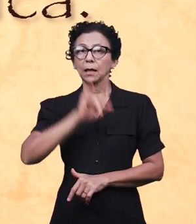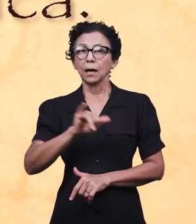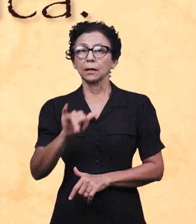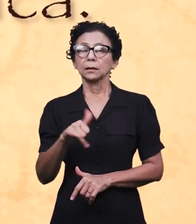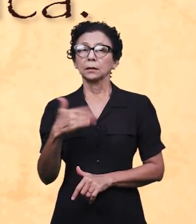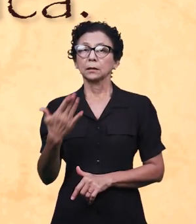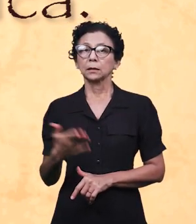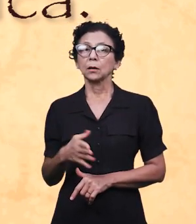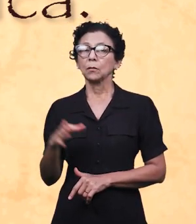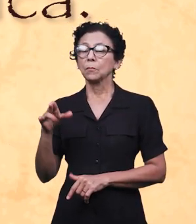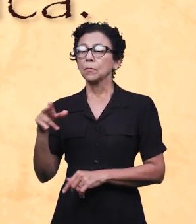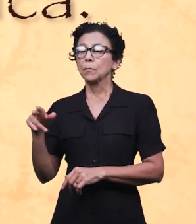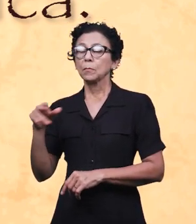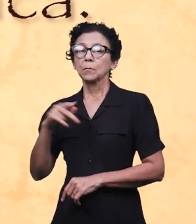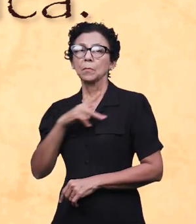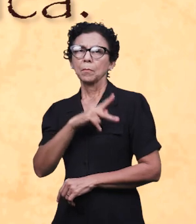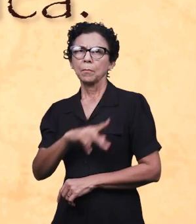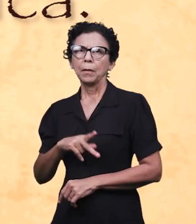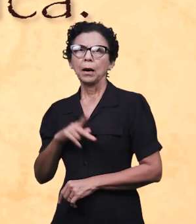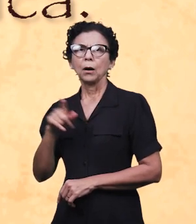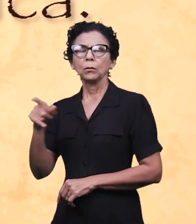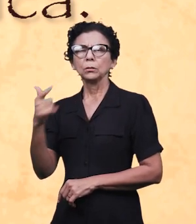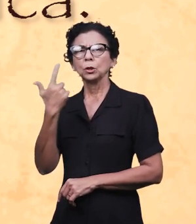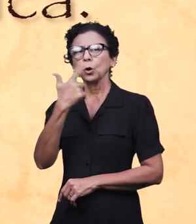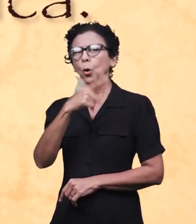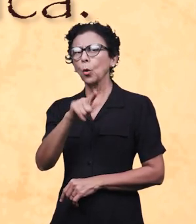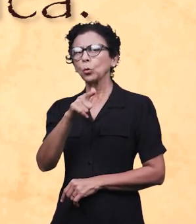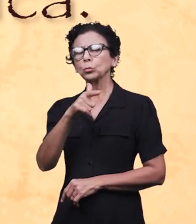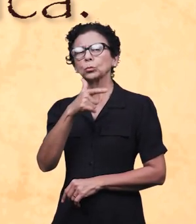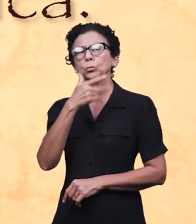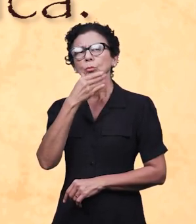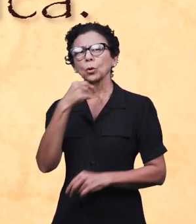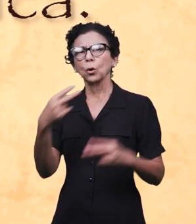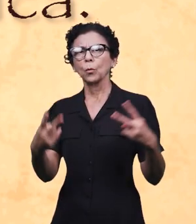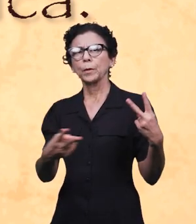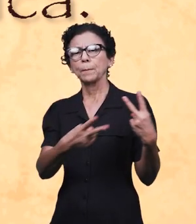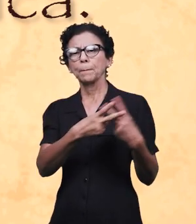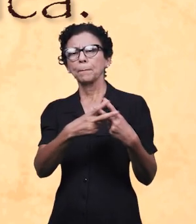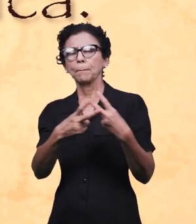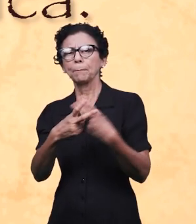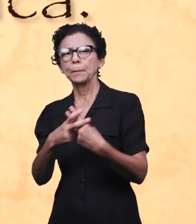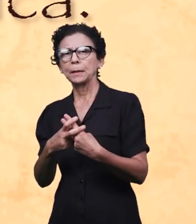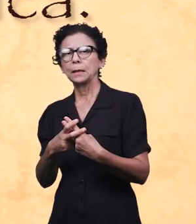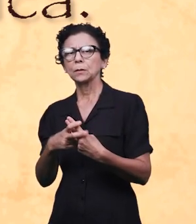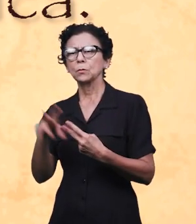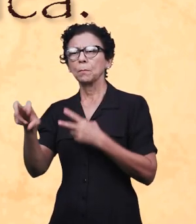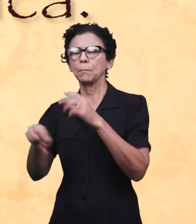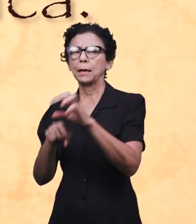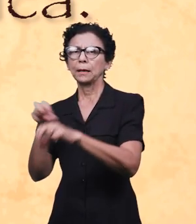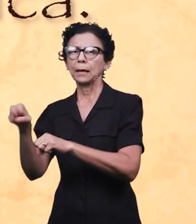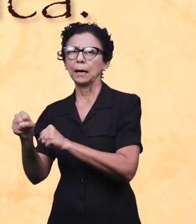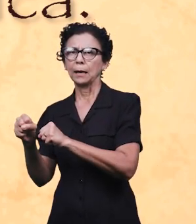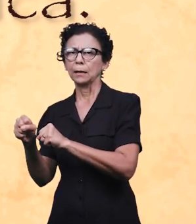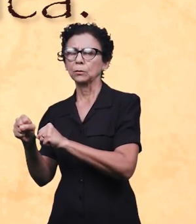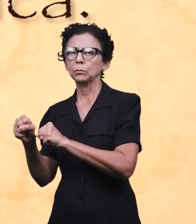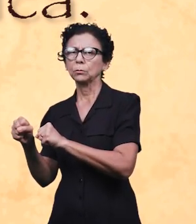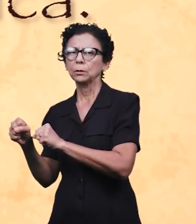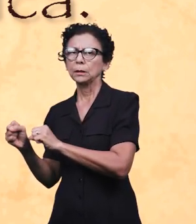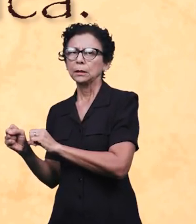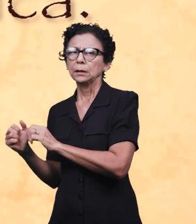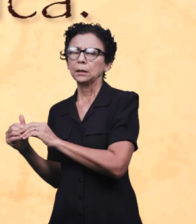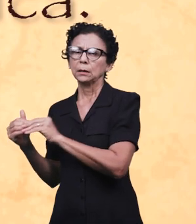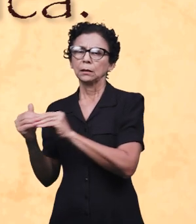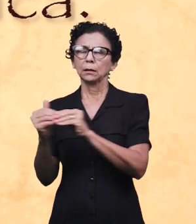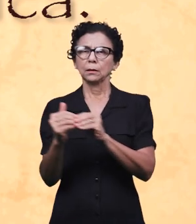navio adramitino, partimos navegando pelos lugares da costa da Ásia, estando